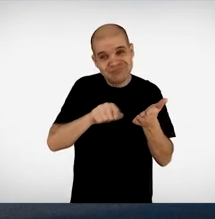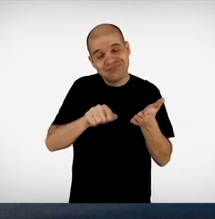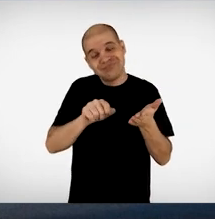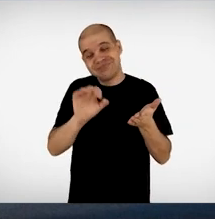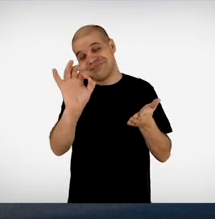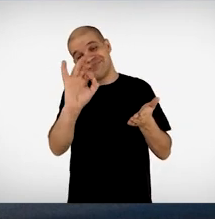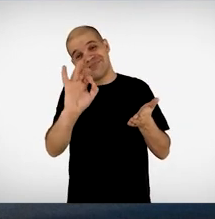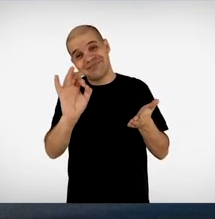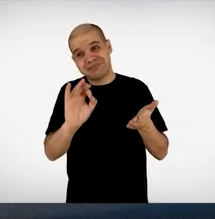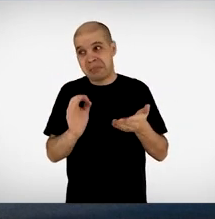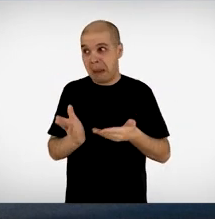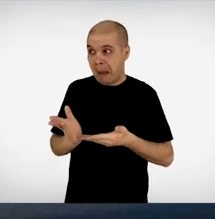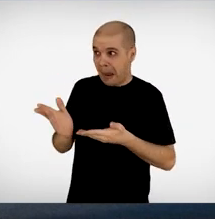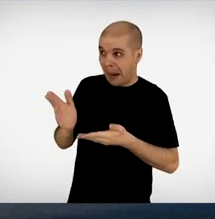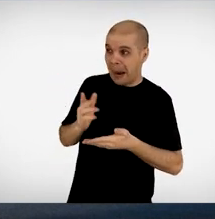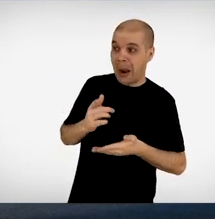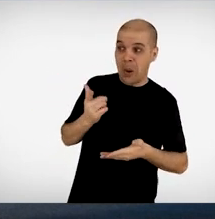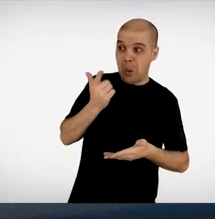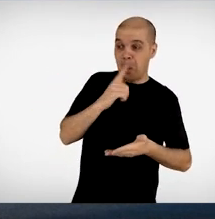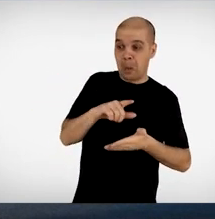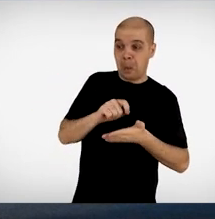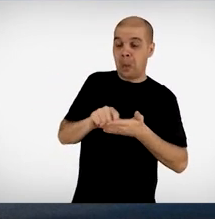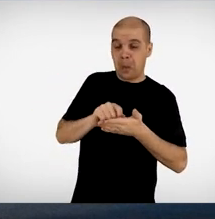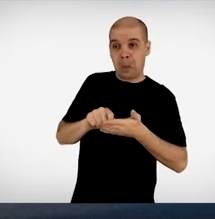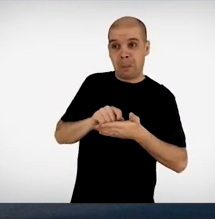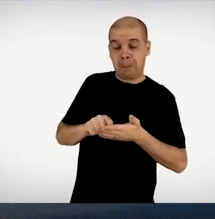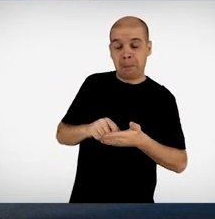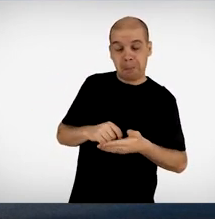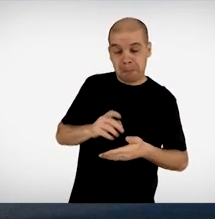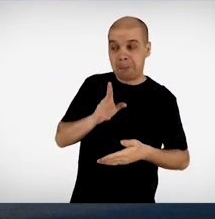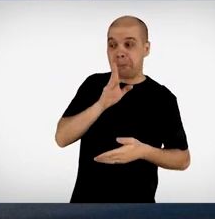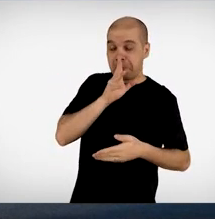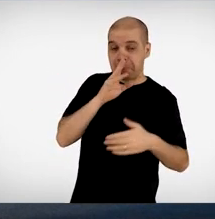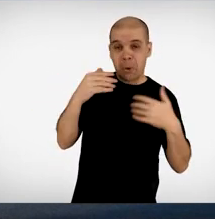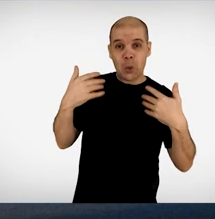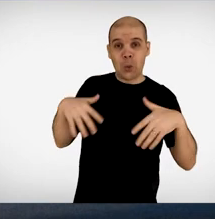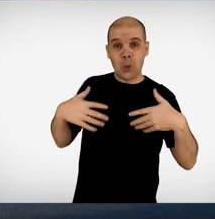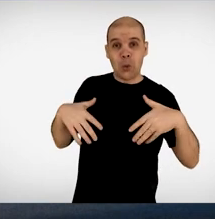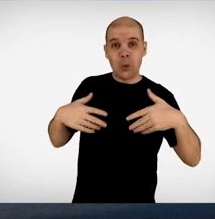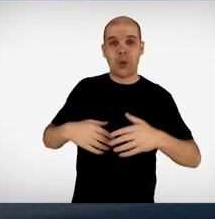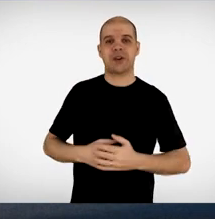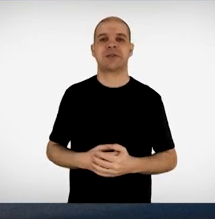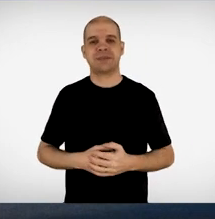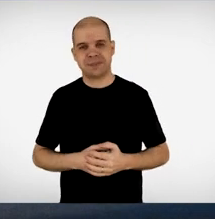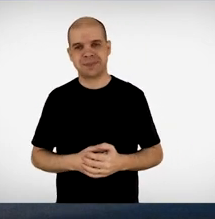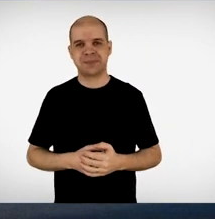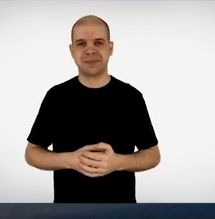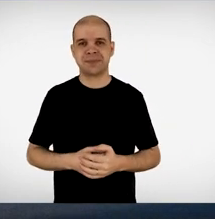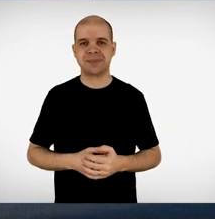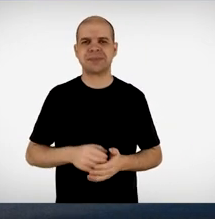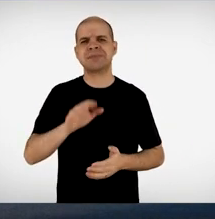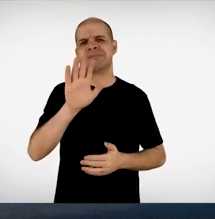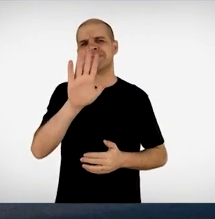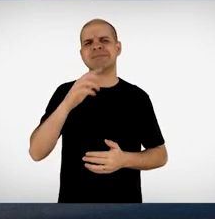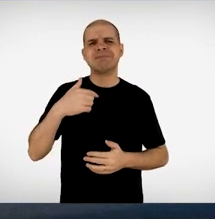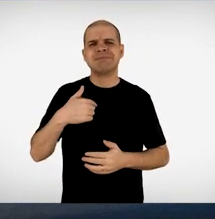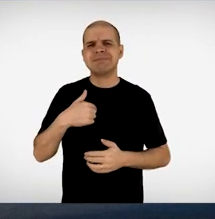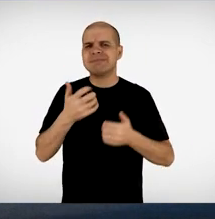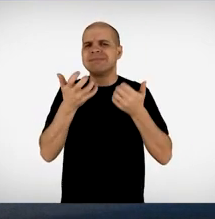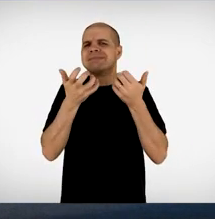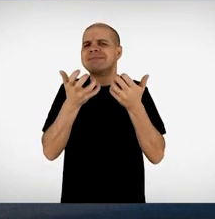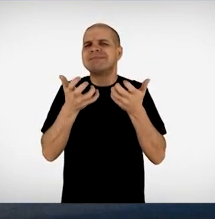leem. Achei que ia falar sobre mim, mentira. A primeira coisa que eu queria falar, primeiro eu